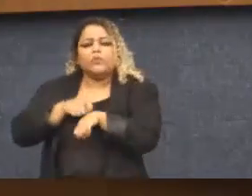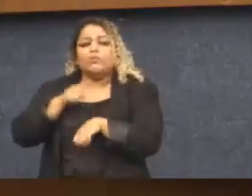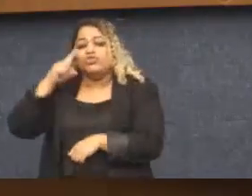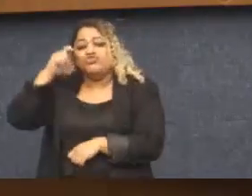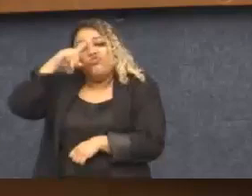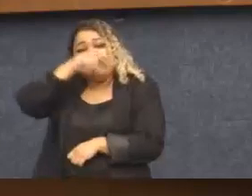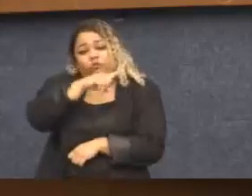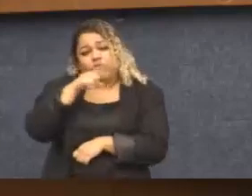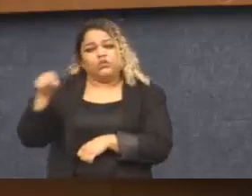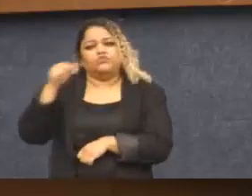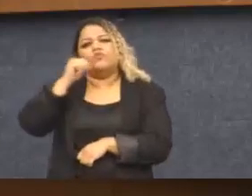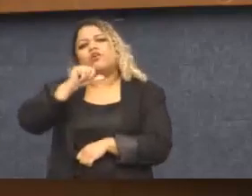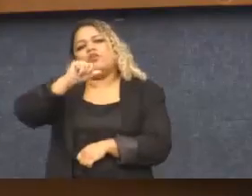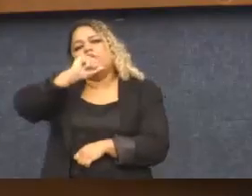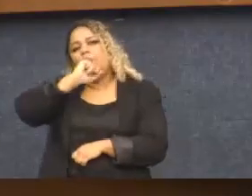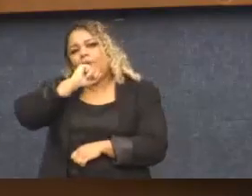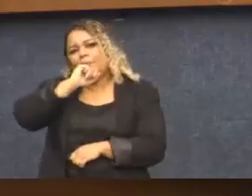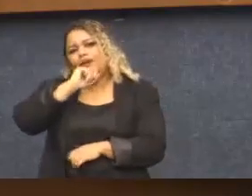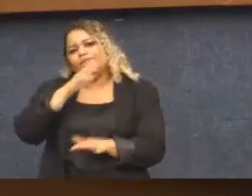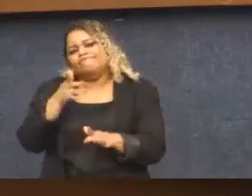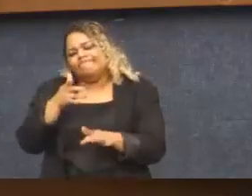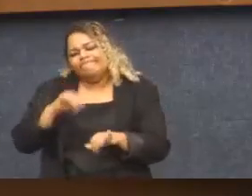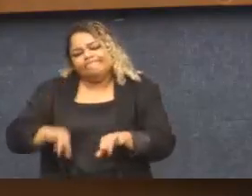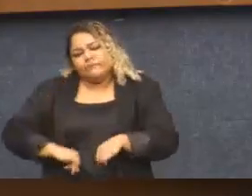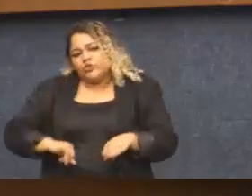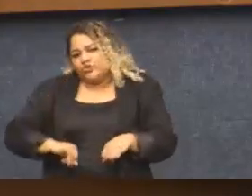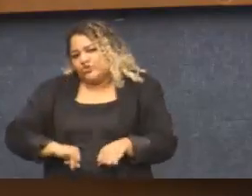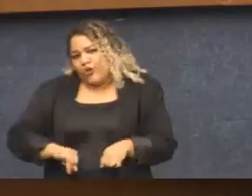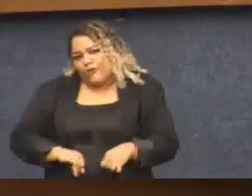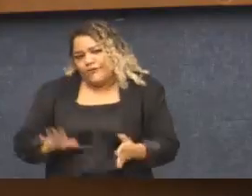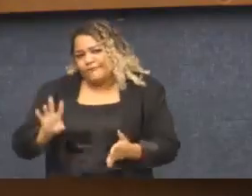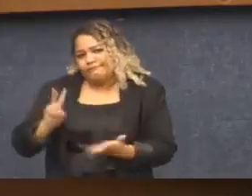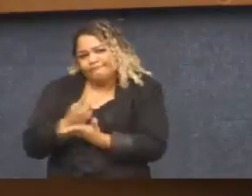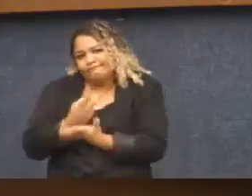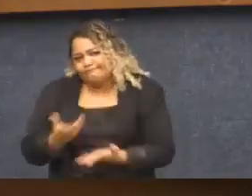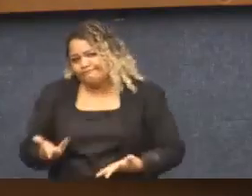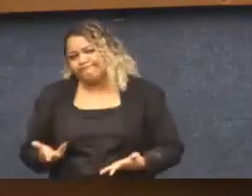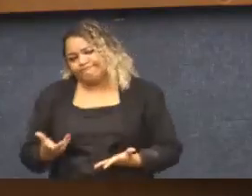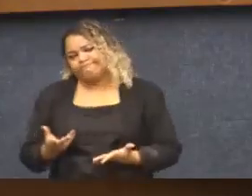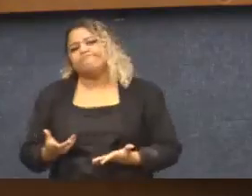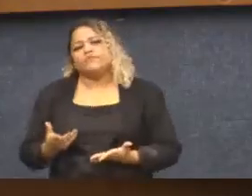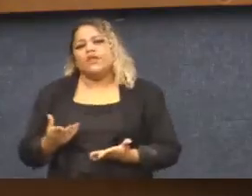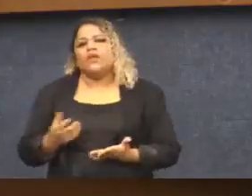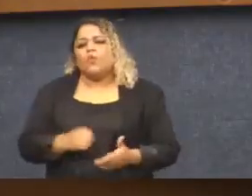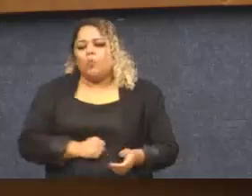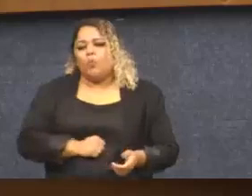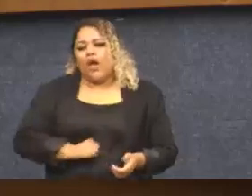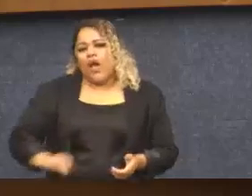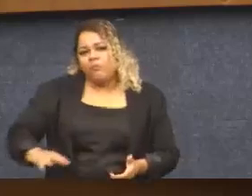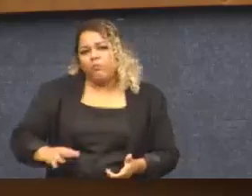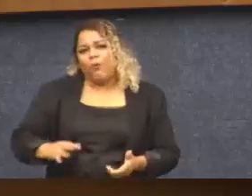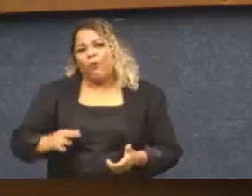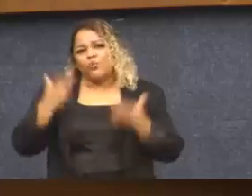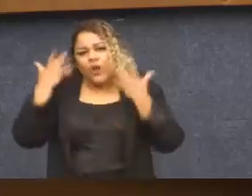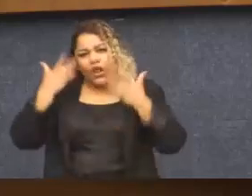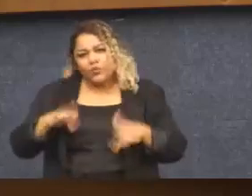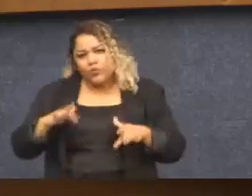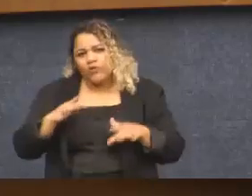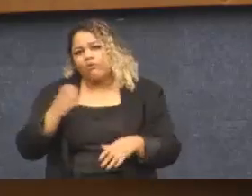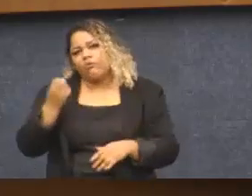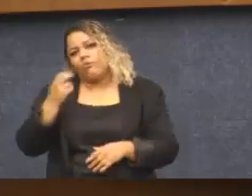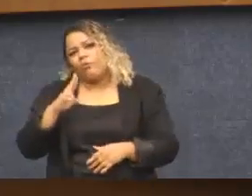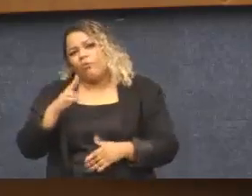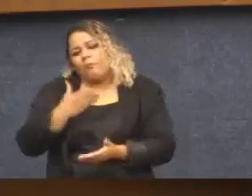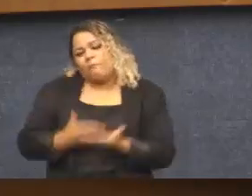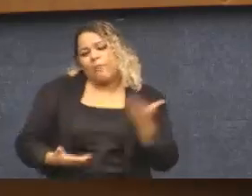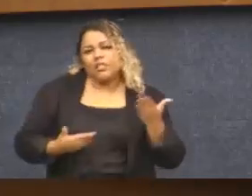que as mães podem passar aí com um aborto espontâneo, uma perda de um filho ainda no ventre. Então,